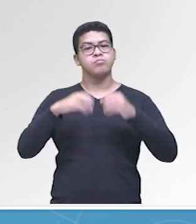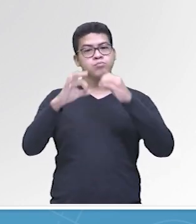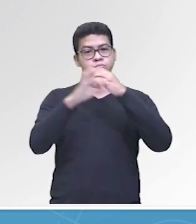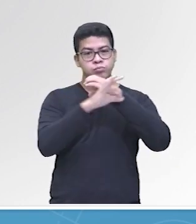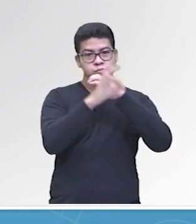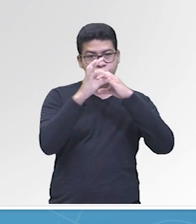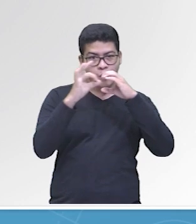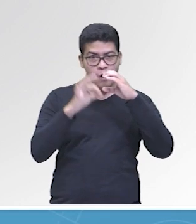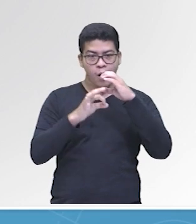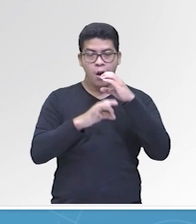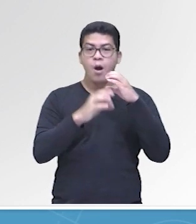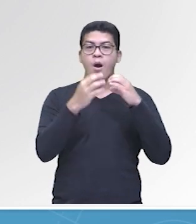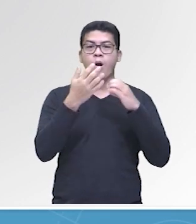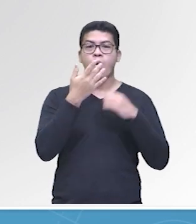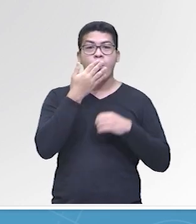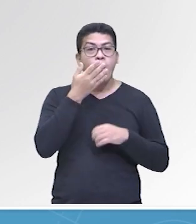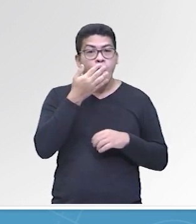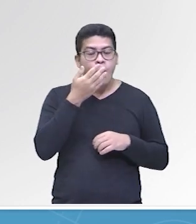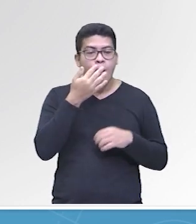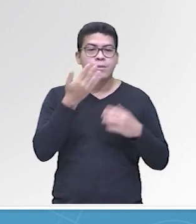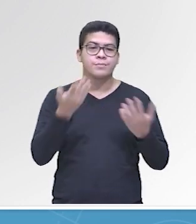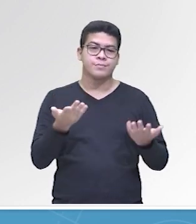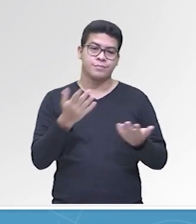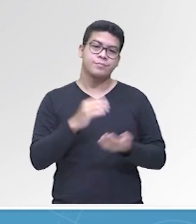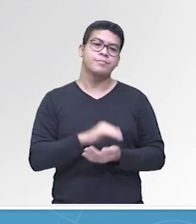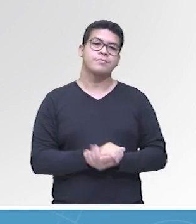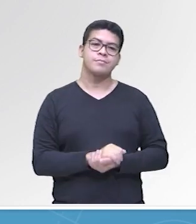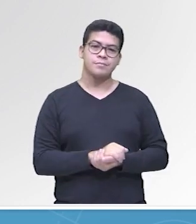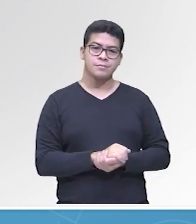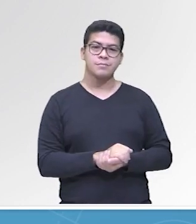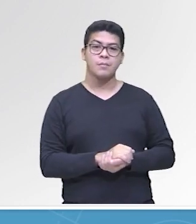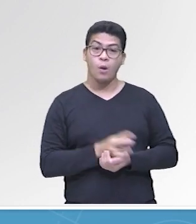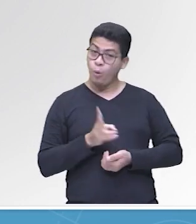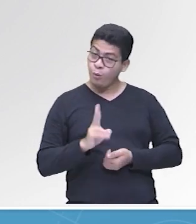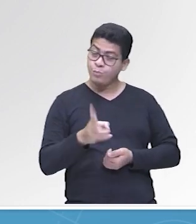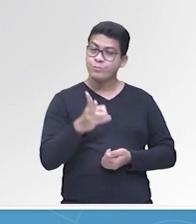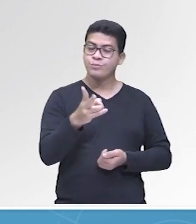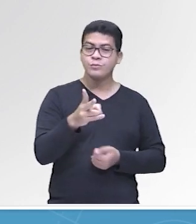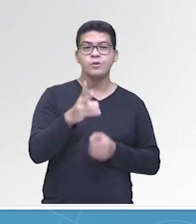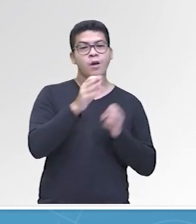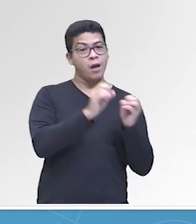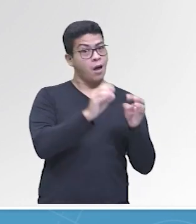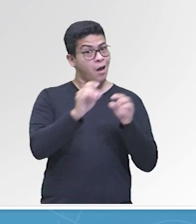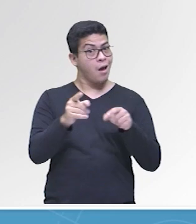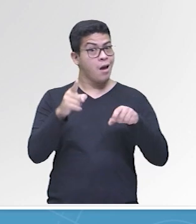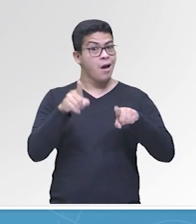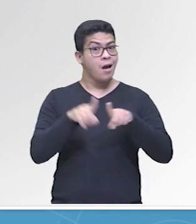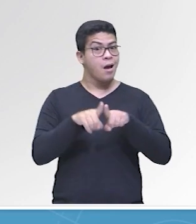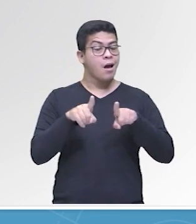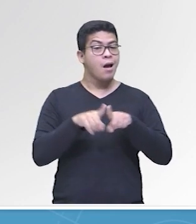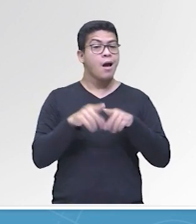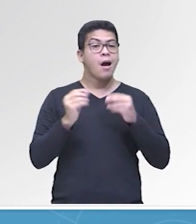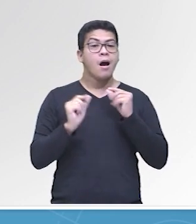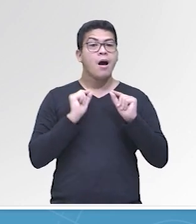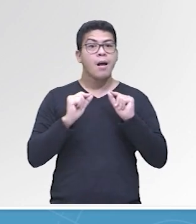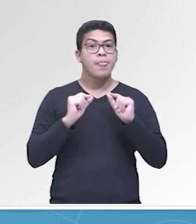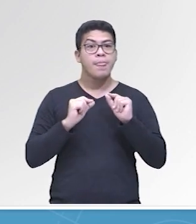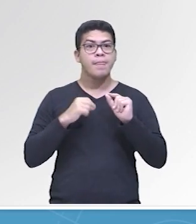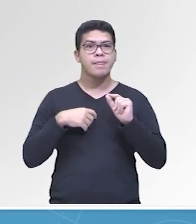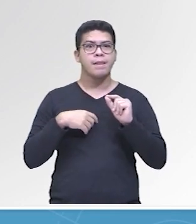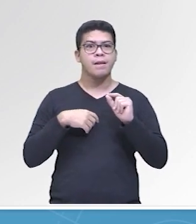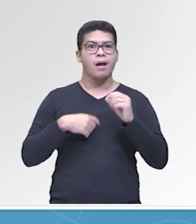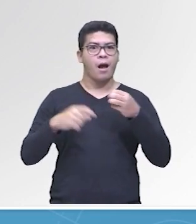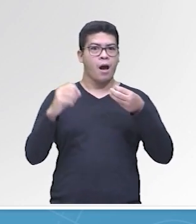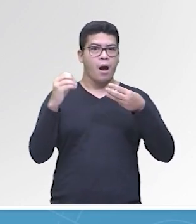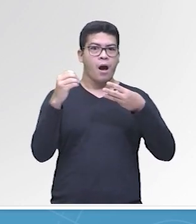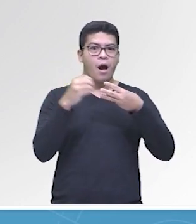nessa diferenciação de cor. Continuando a nossa aula, nós vamos falar agora da célula bacteriana.